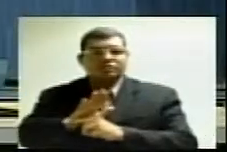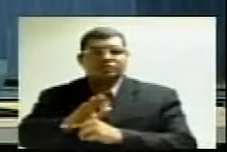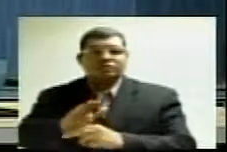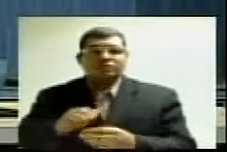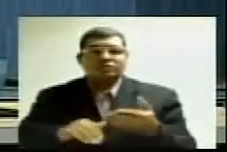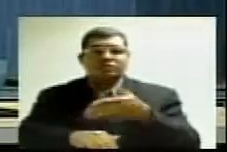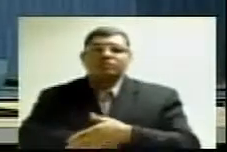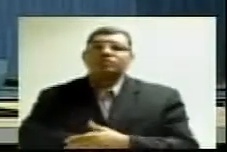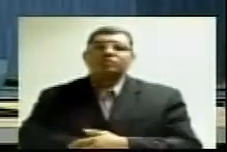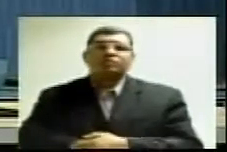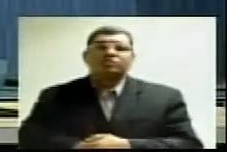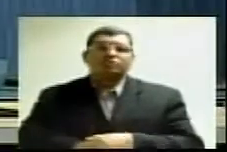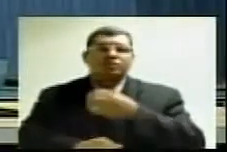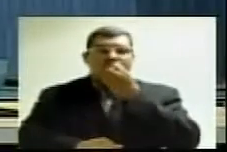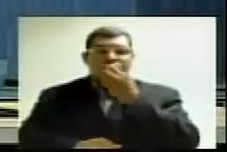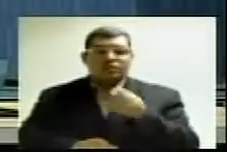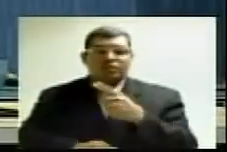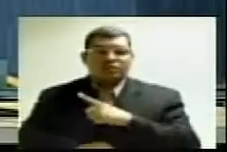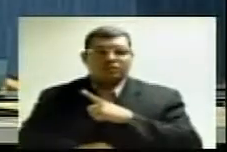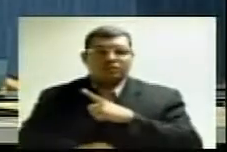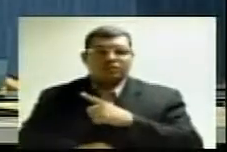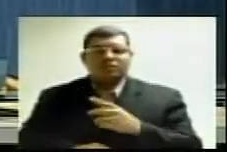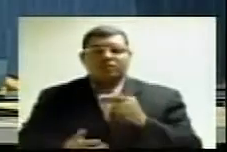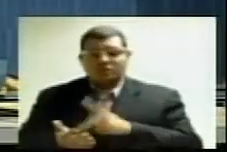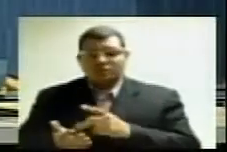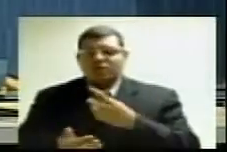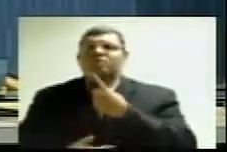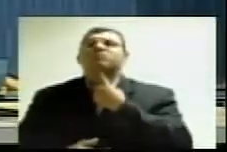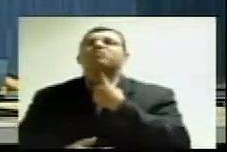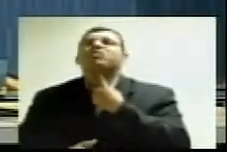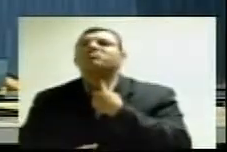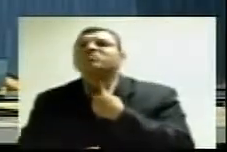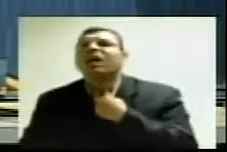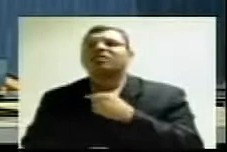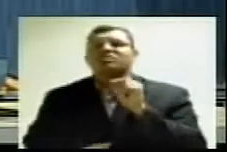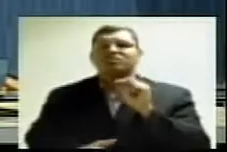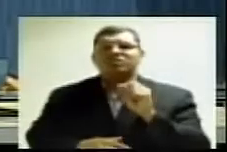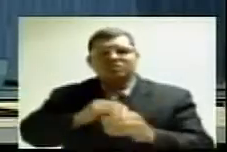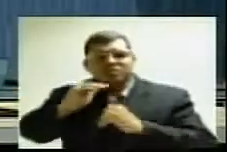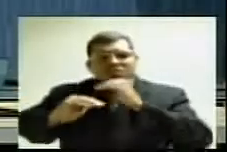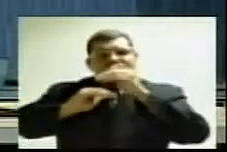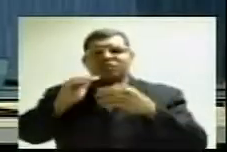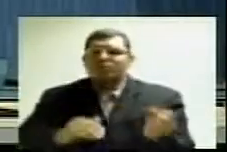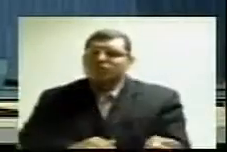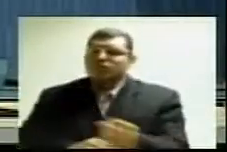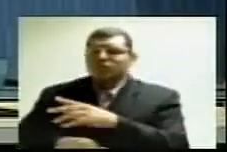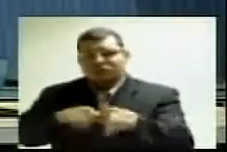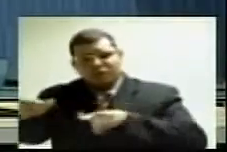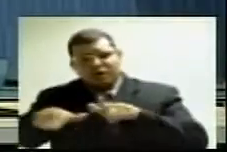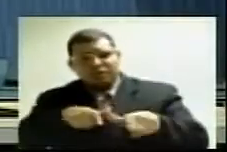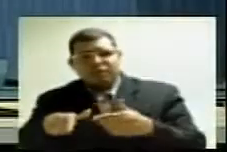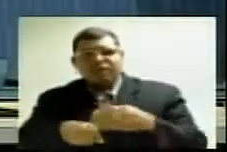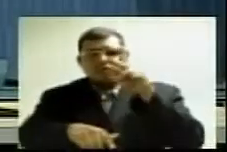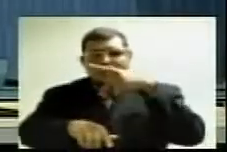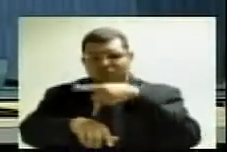chapa presidencial. Nós temos certeza que criar uma nova alternativa viável para